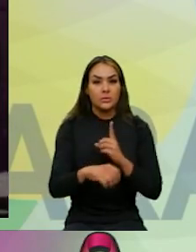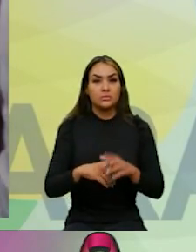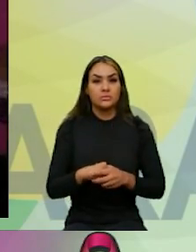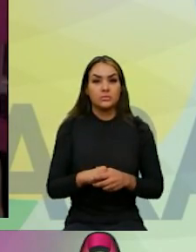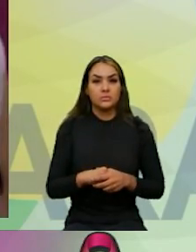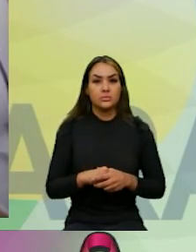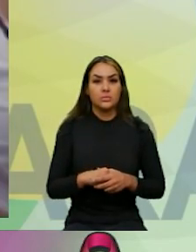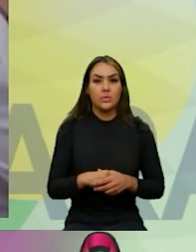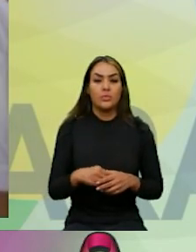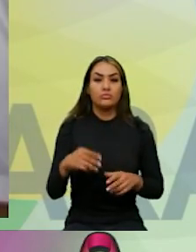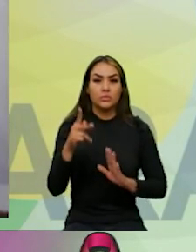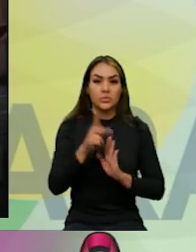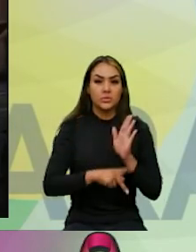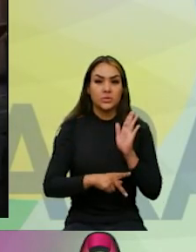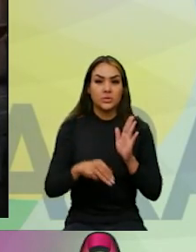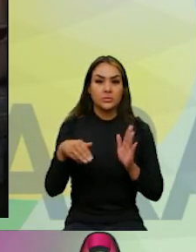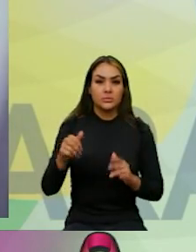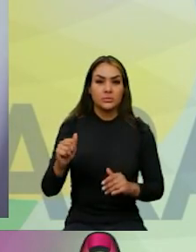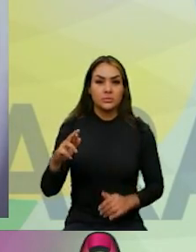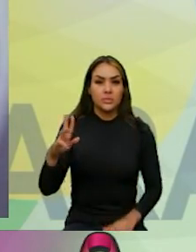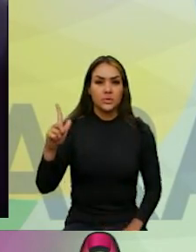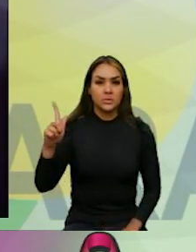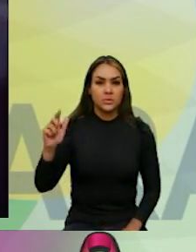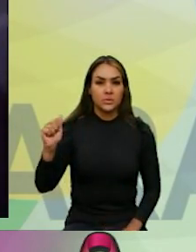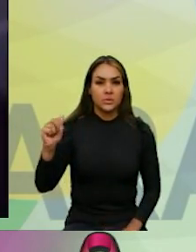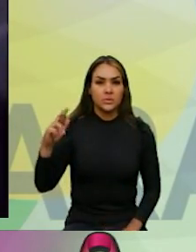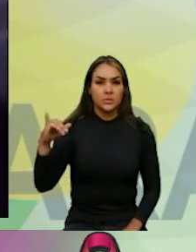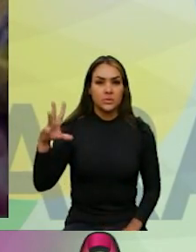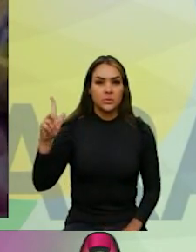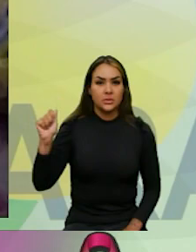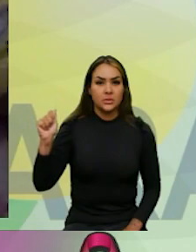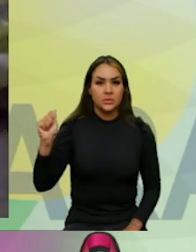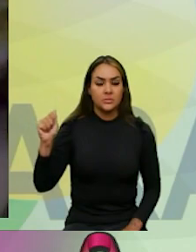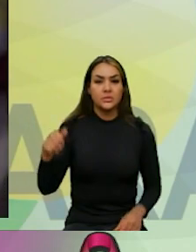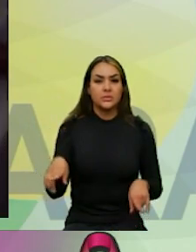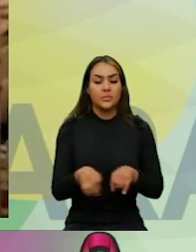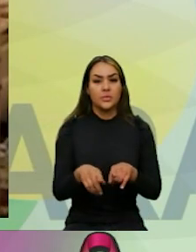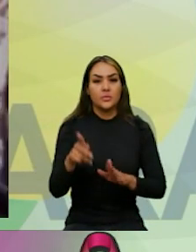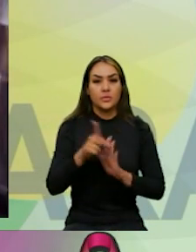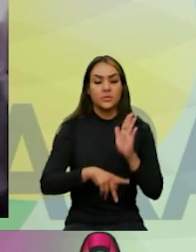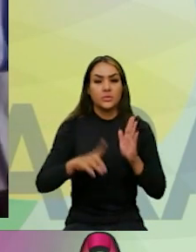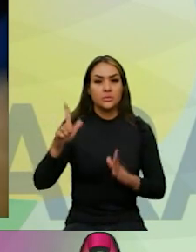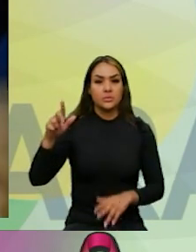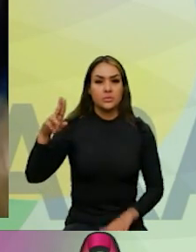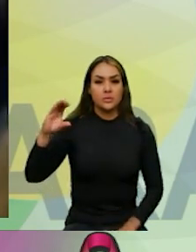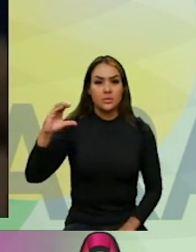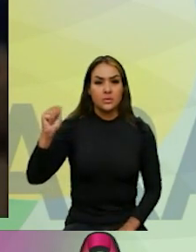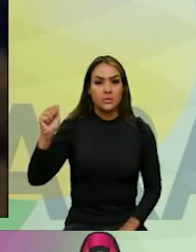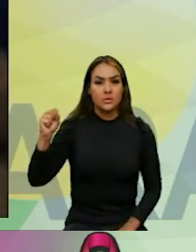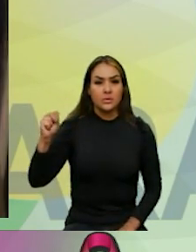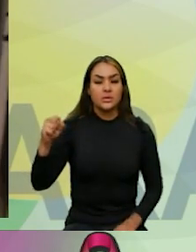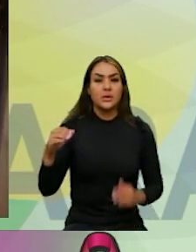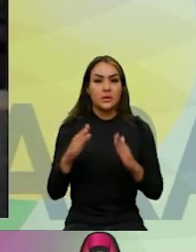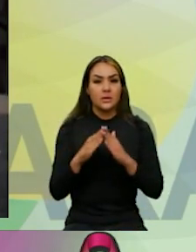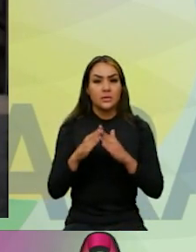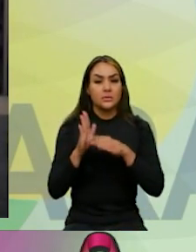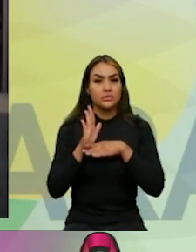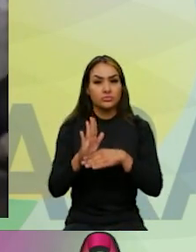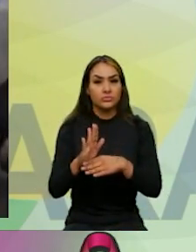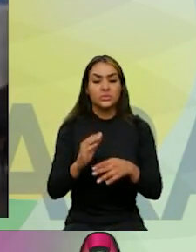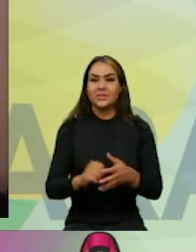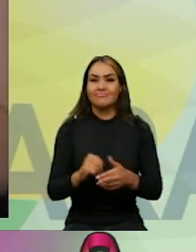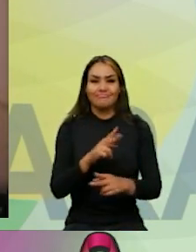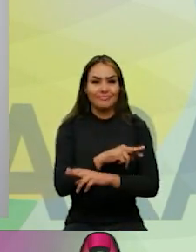Projeto Margarida, o Projeto Lucas, a Casa da Provisão e tantos